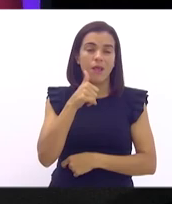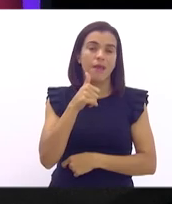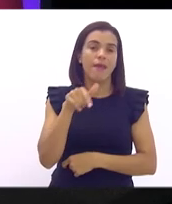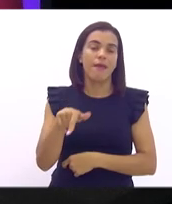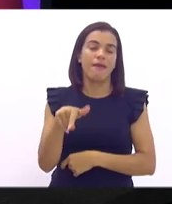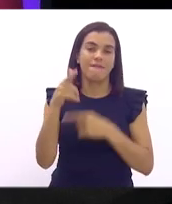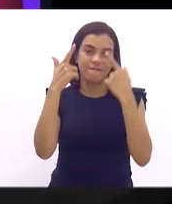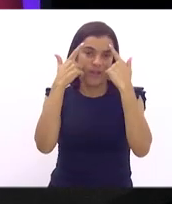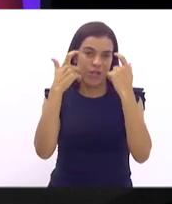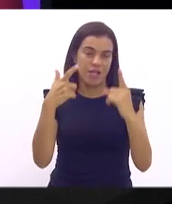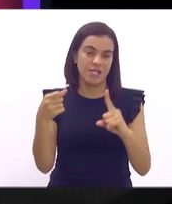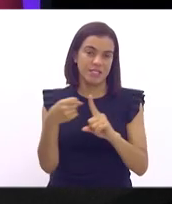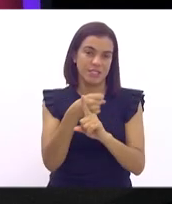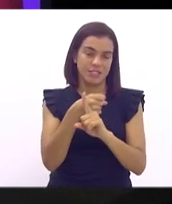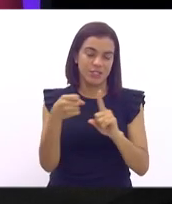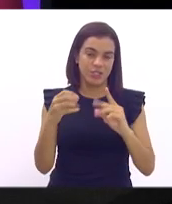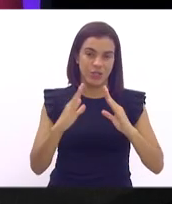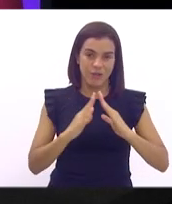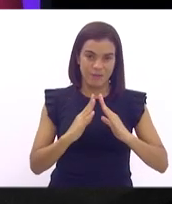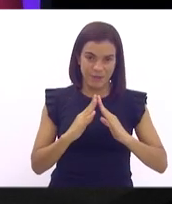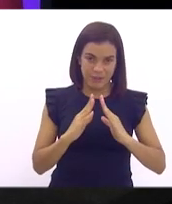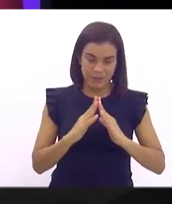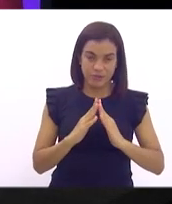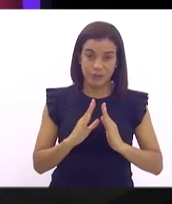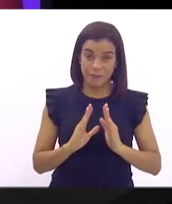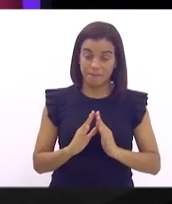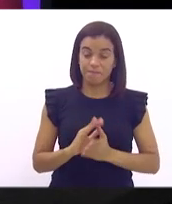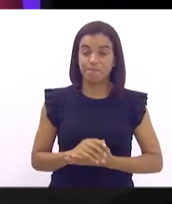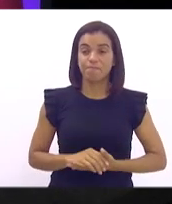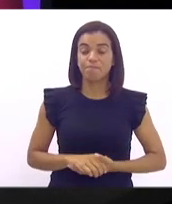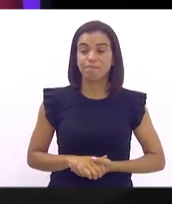violência doméstica, conceitualmente falando.